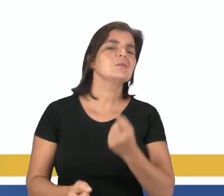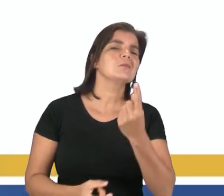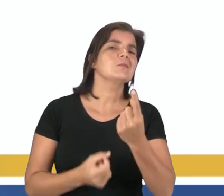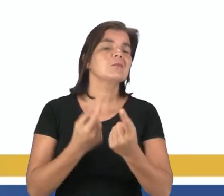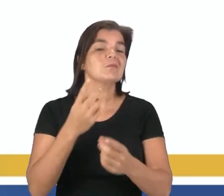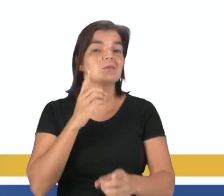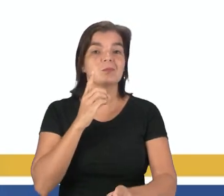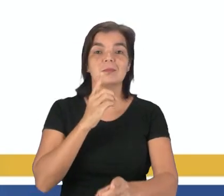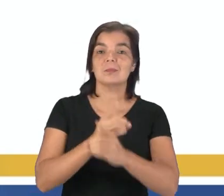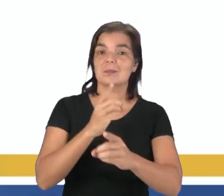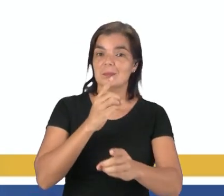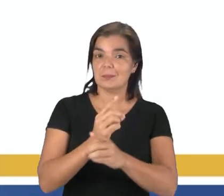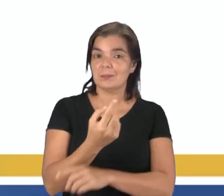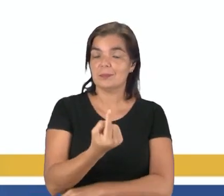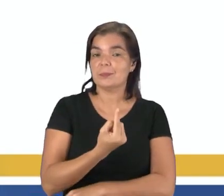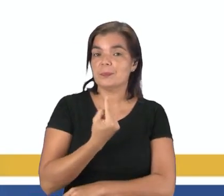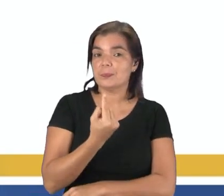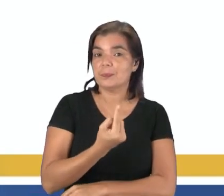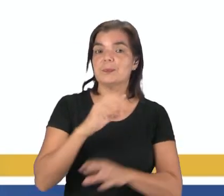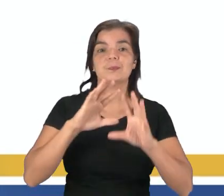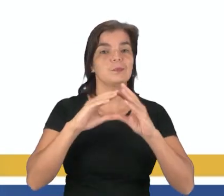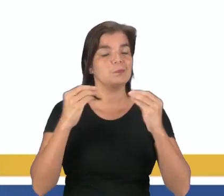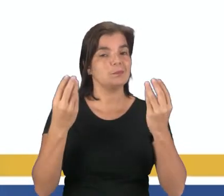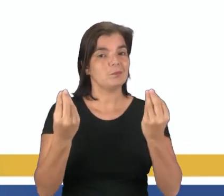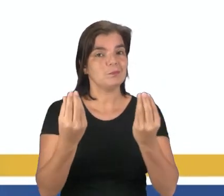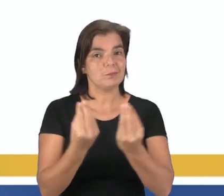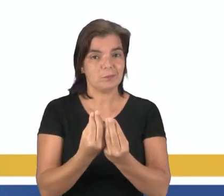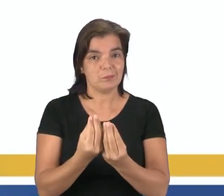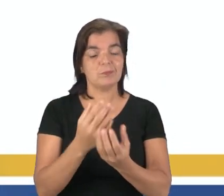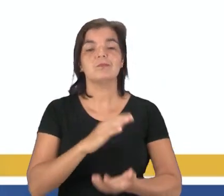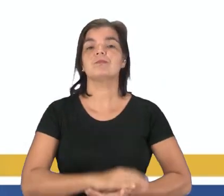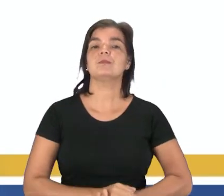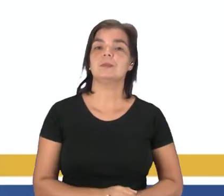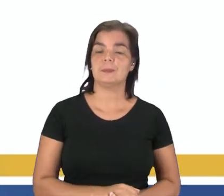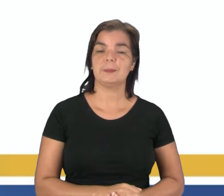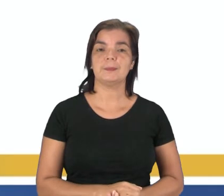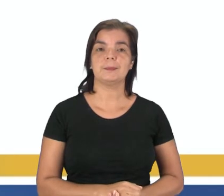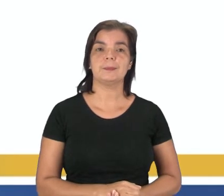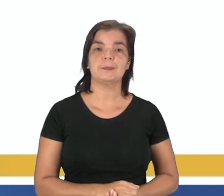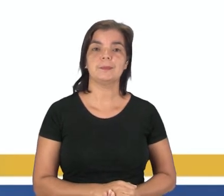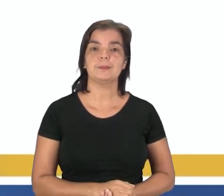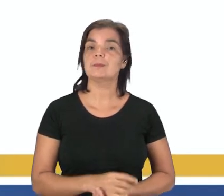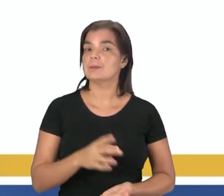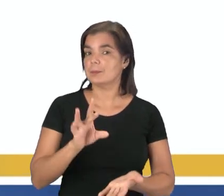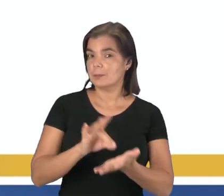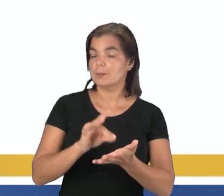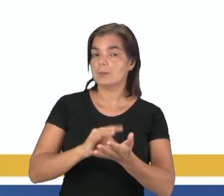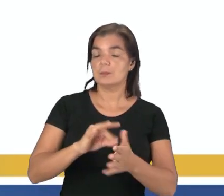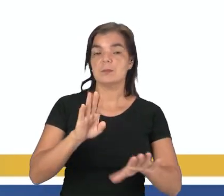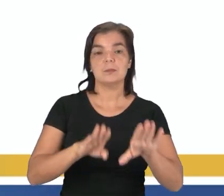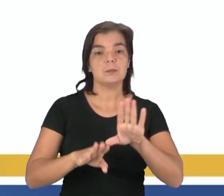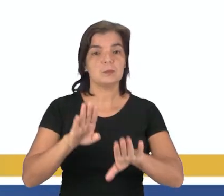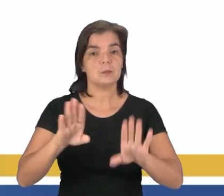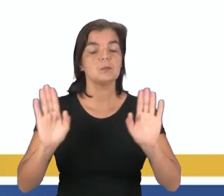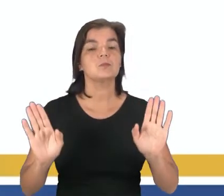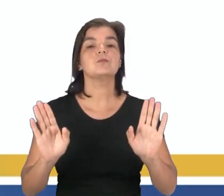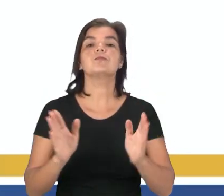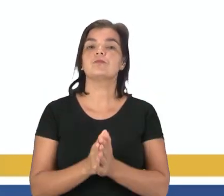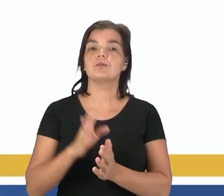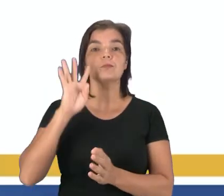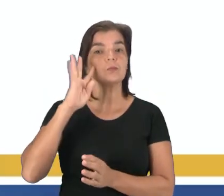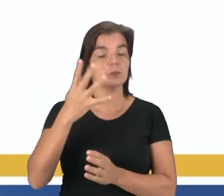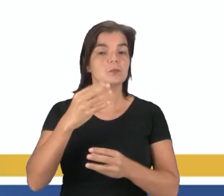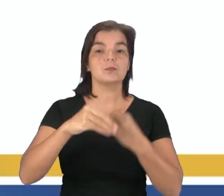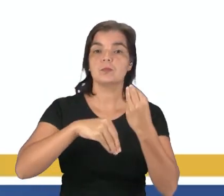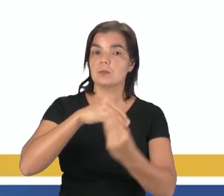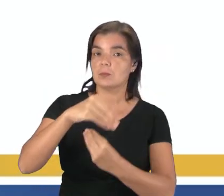se encontrar substâncias e já conseguir ser usada da forma como elas estão encontradas. Na verdade, às vezes ela é o resultado de